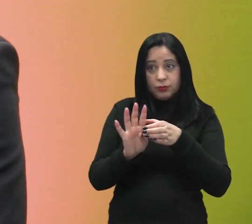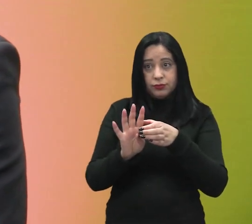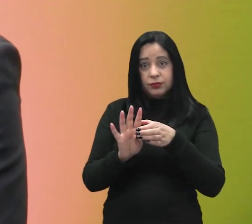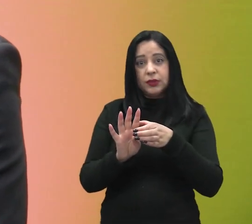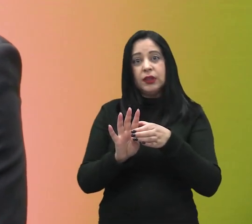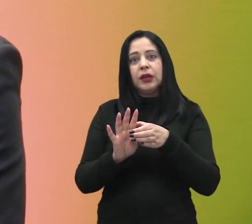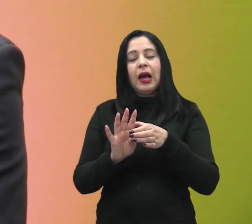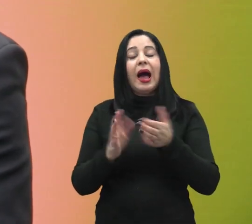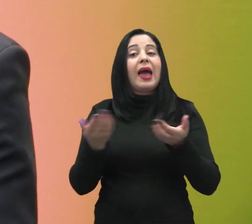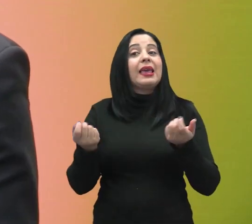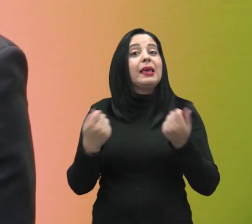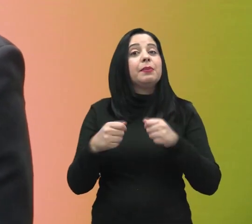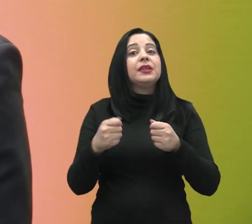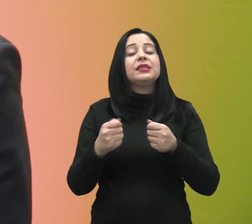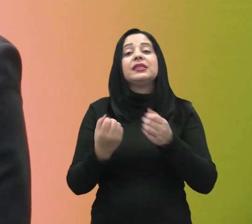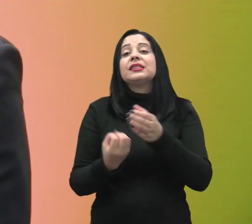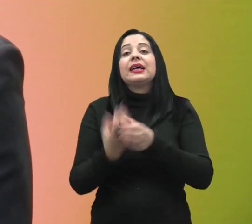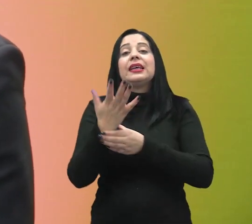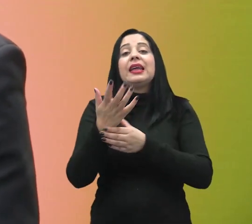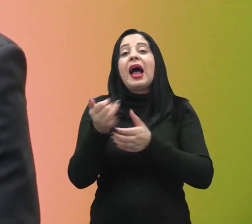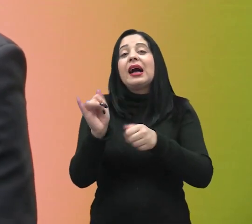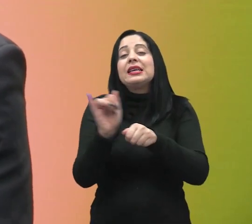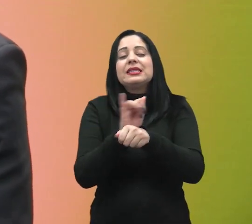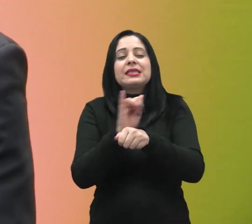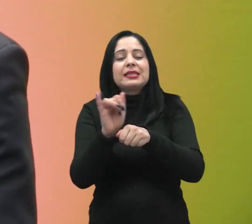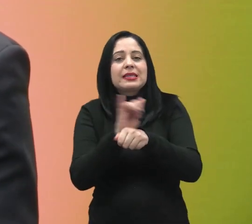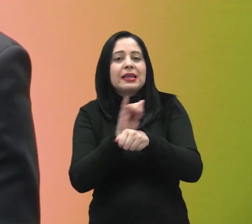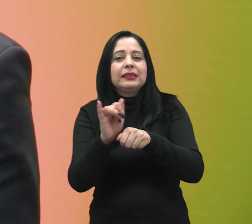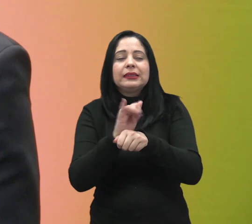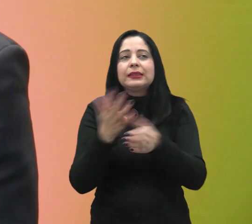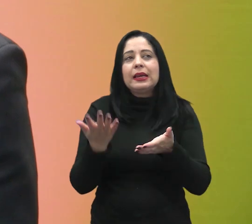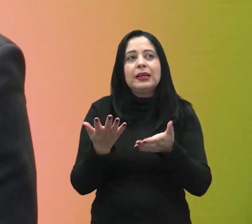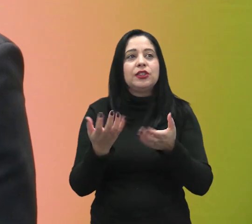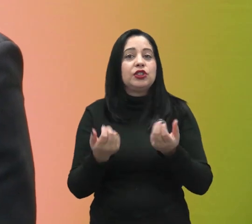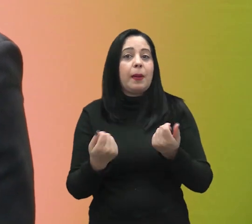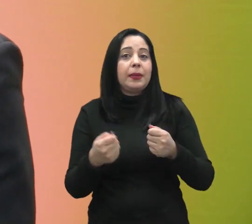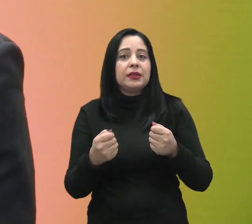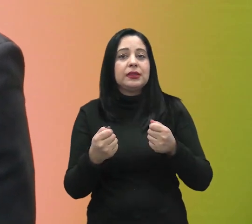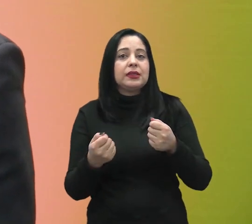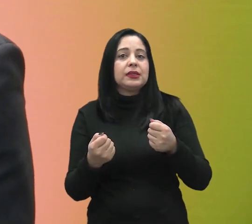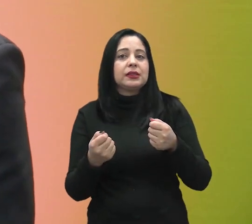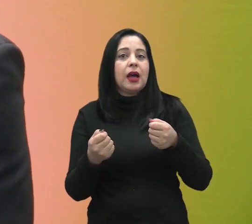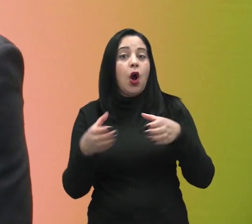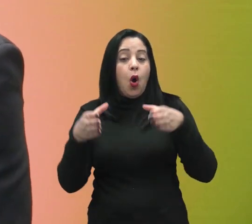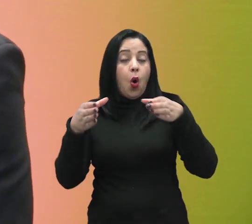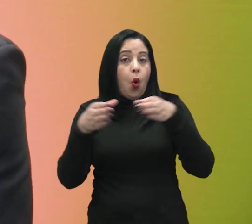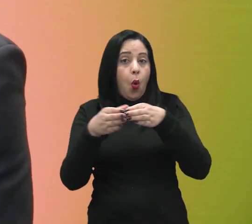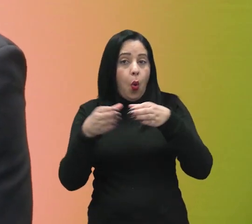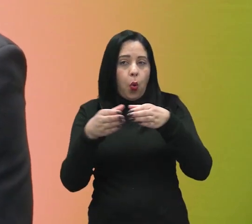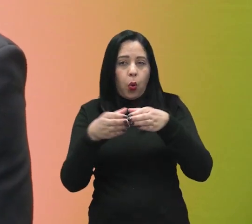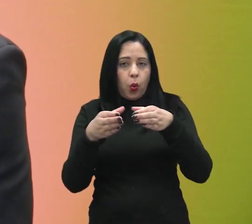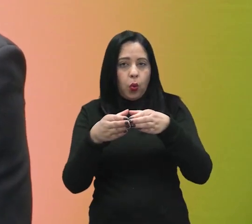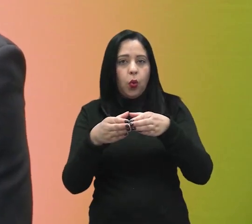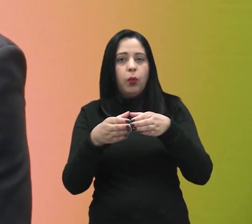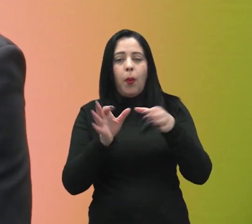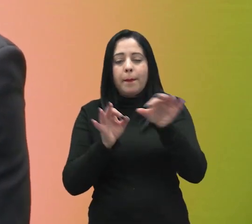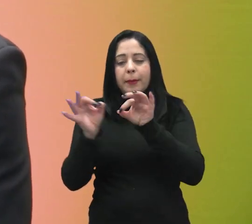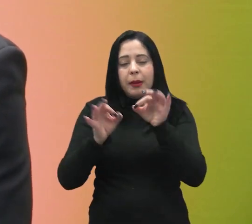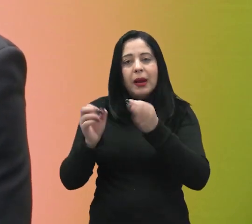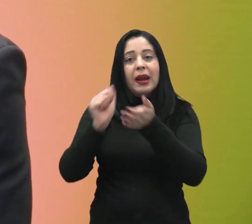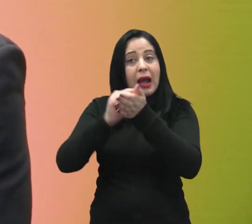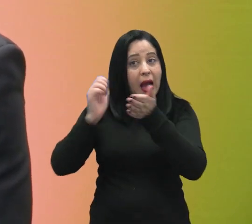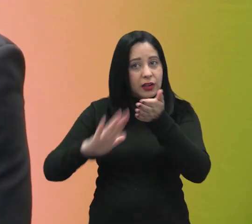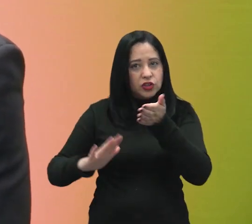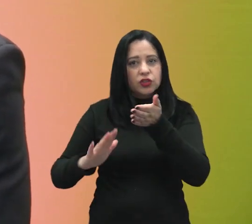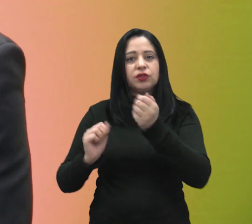e criar. O meu grande objetivo é criar um corpo, assim, que a gente faça atividade uma vez por